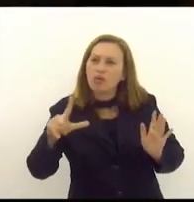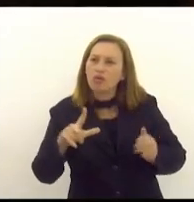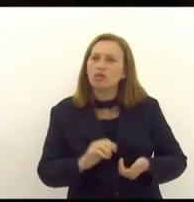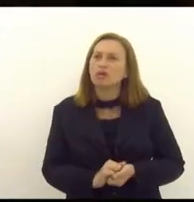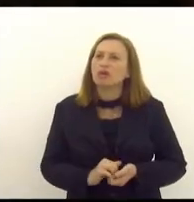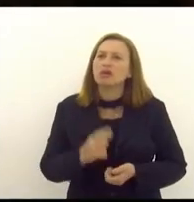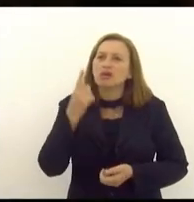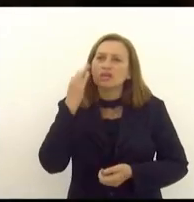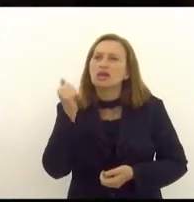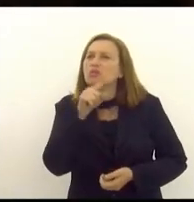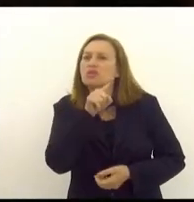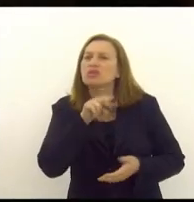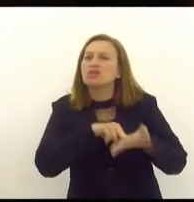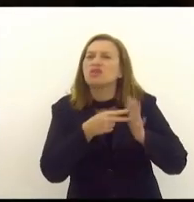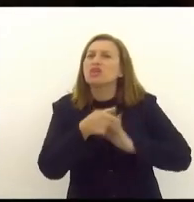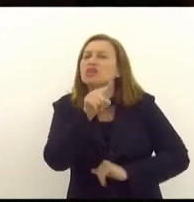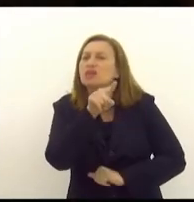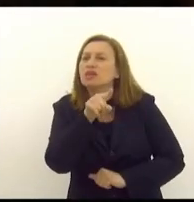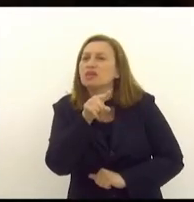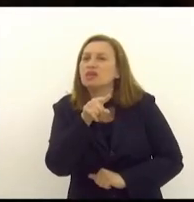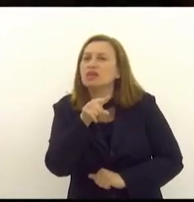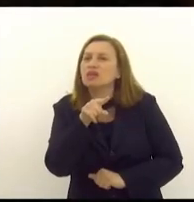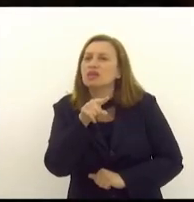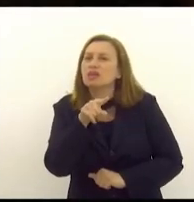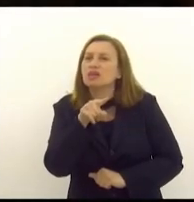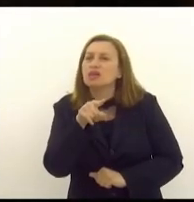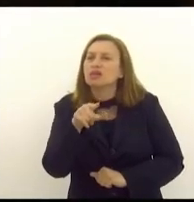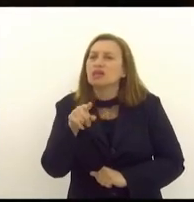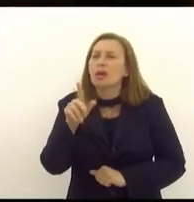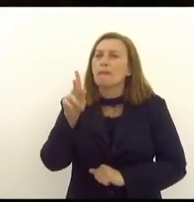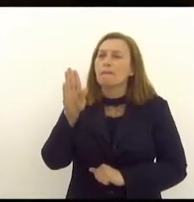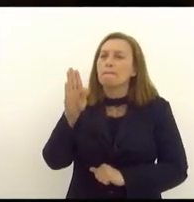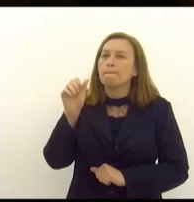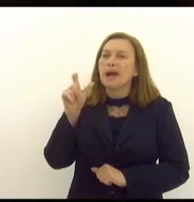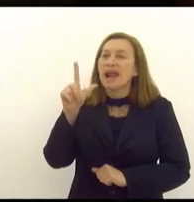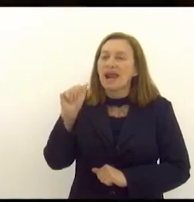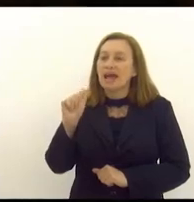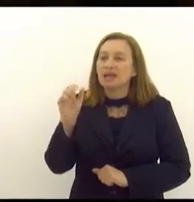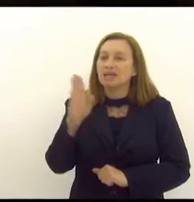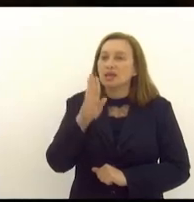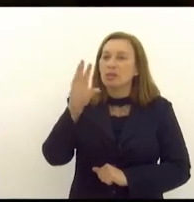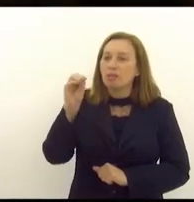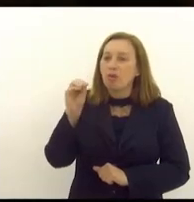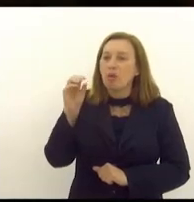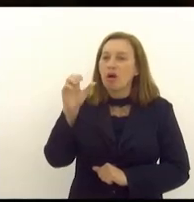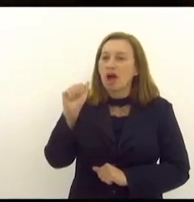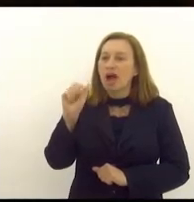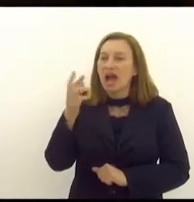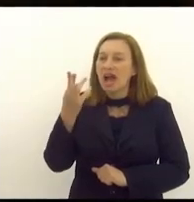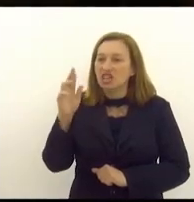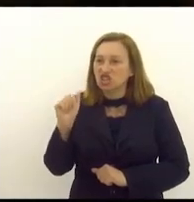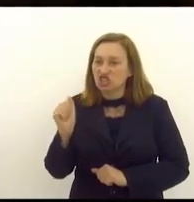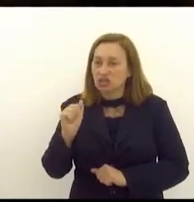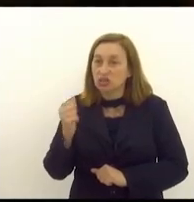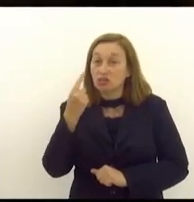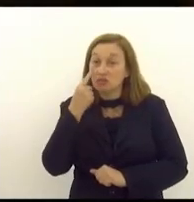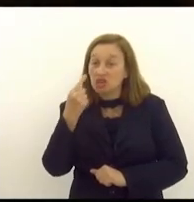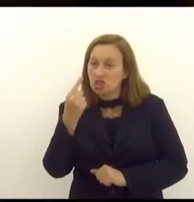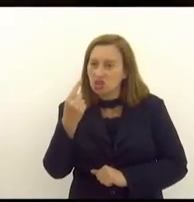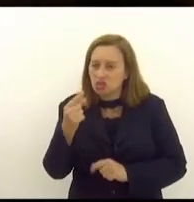sabe que isso aqui deputado Isso aqui é uma bala de borracha olha a grossura do calibre